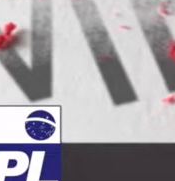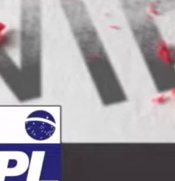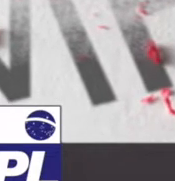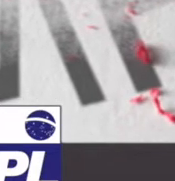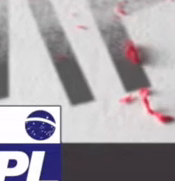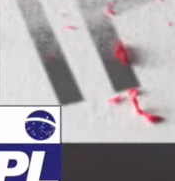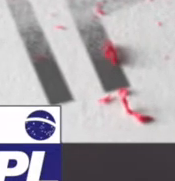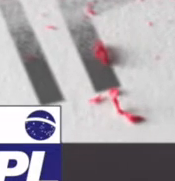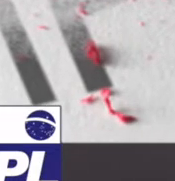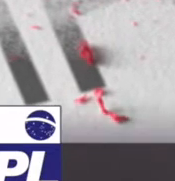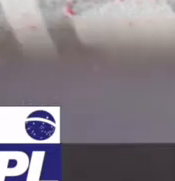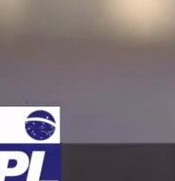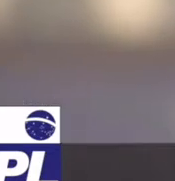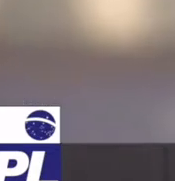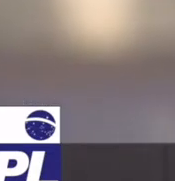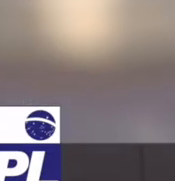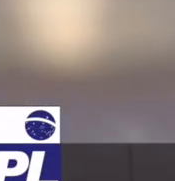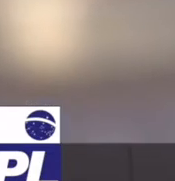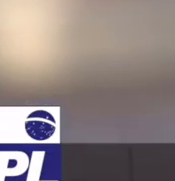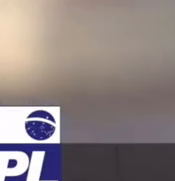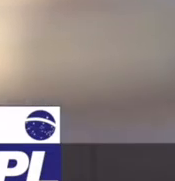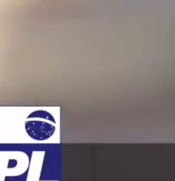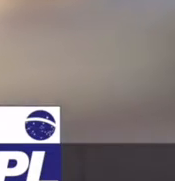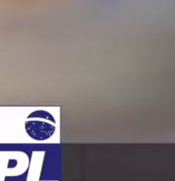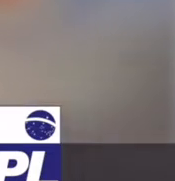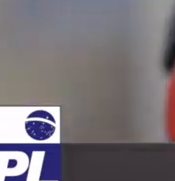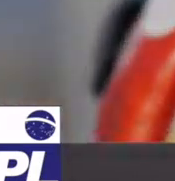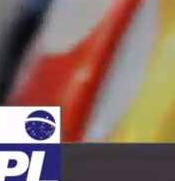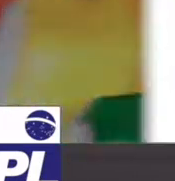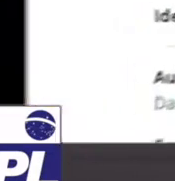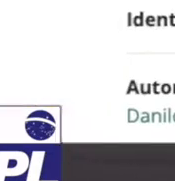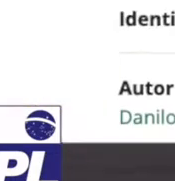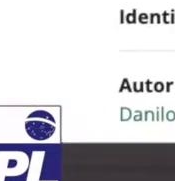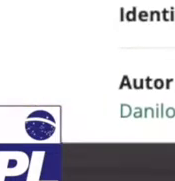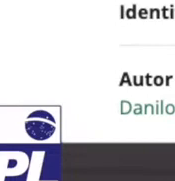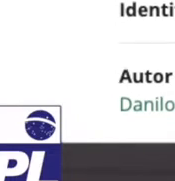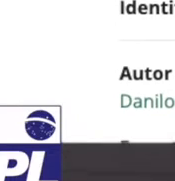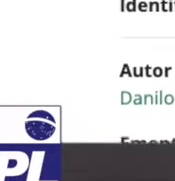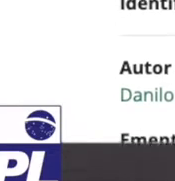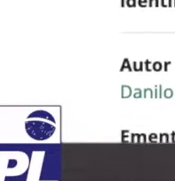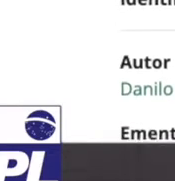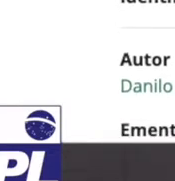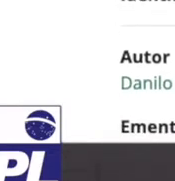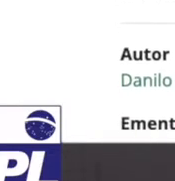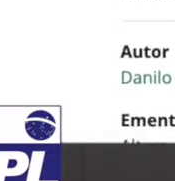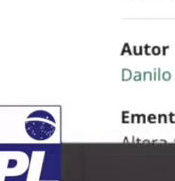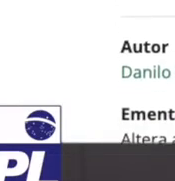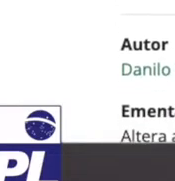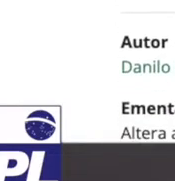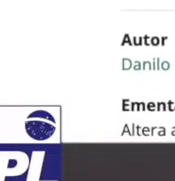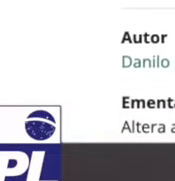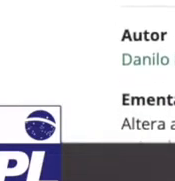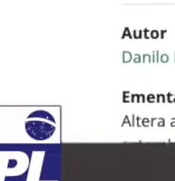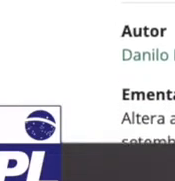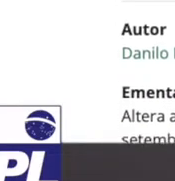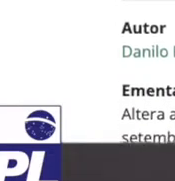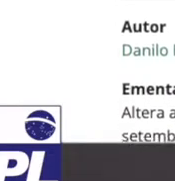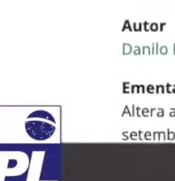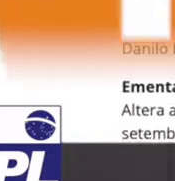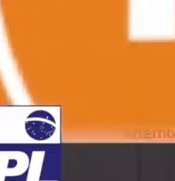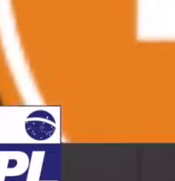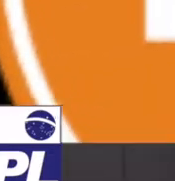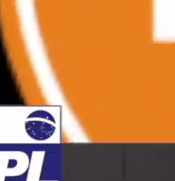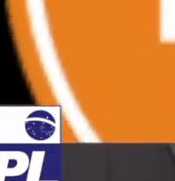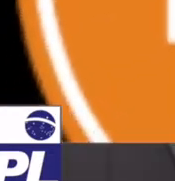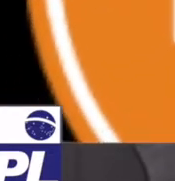federais que incidem sobre a gasolina e o etanol, em troca da aprovação do PLP 18 de 2022, que